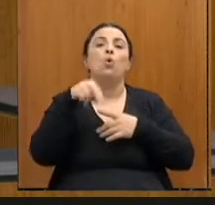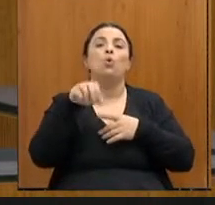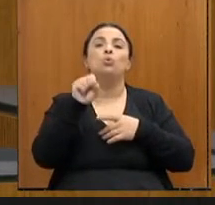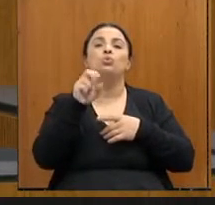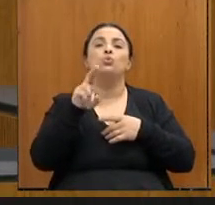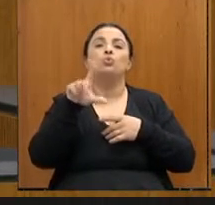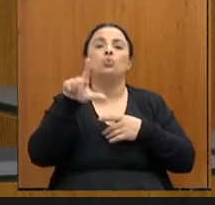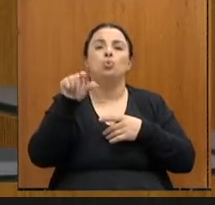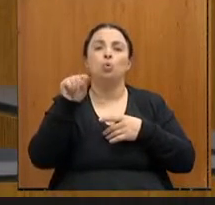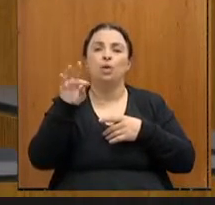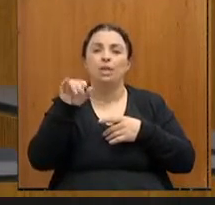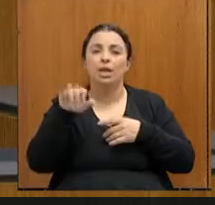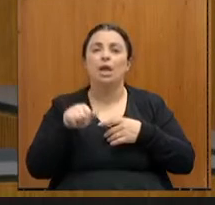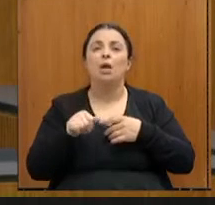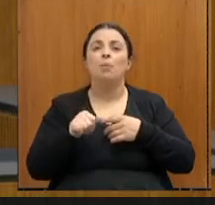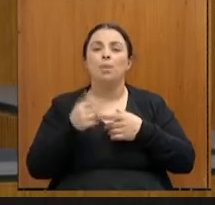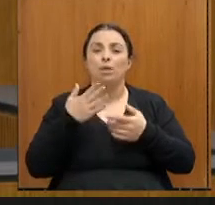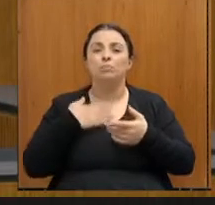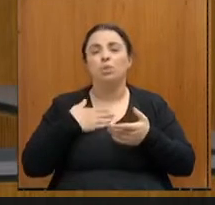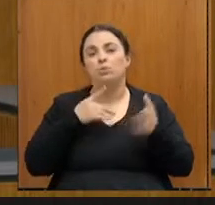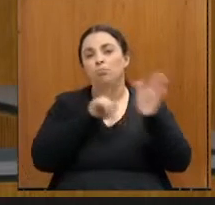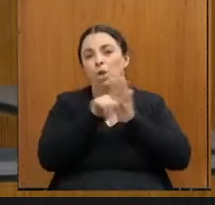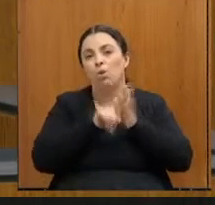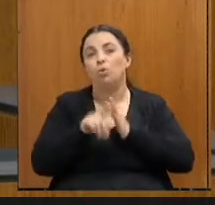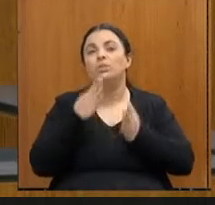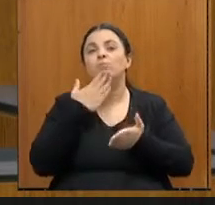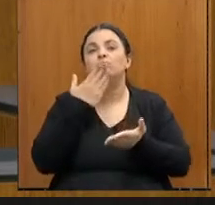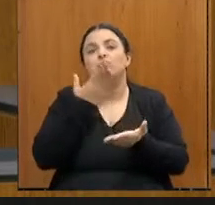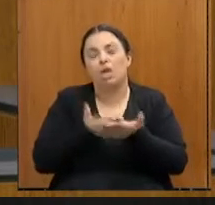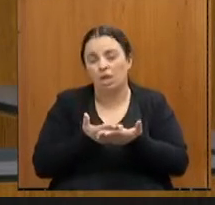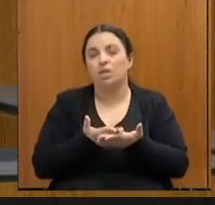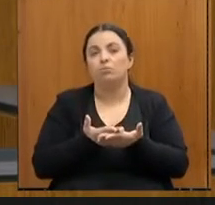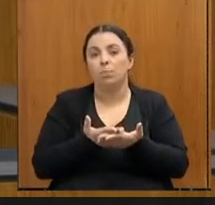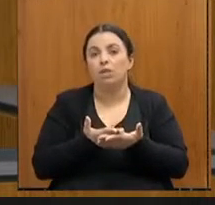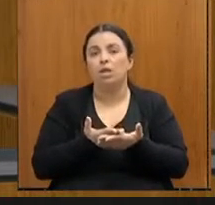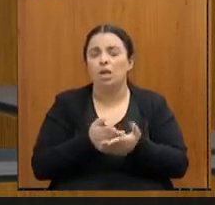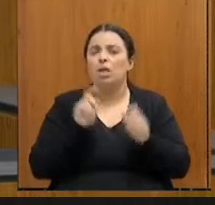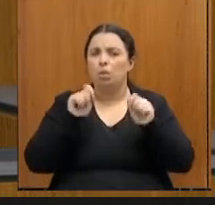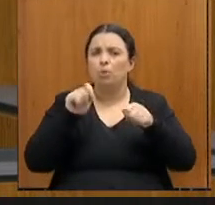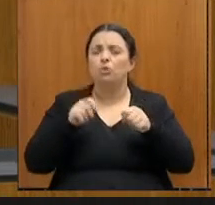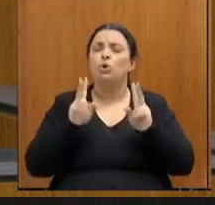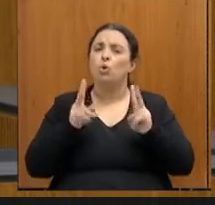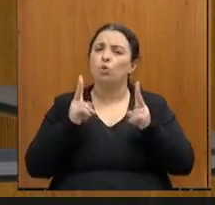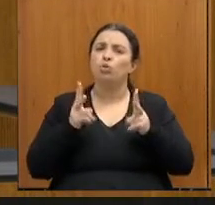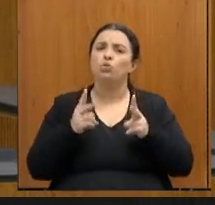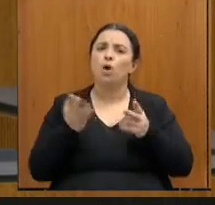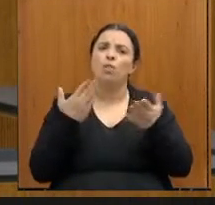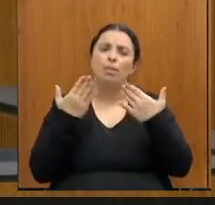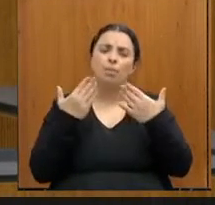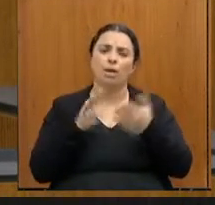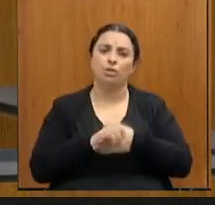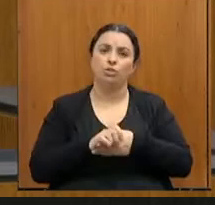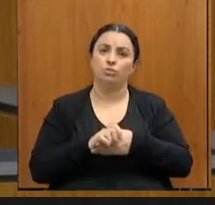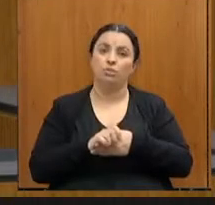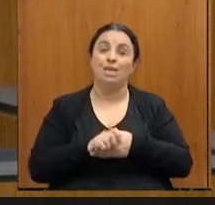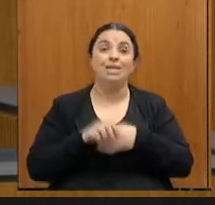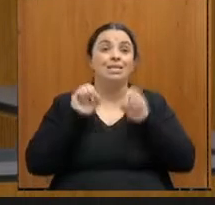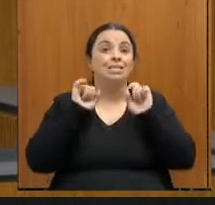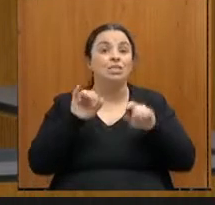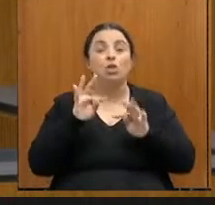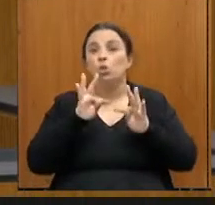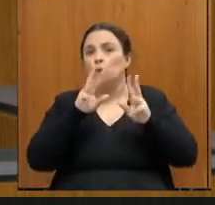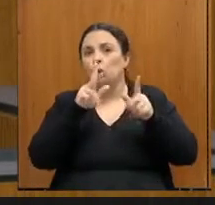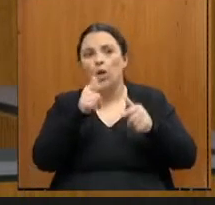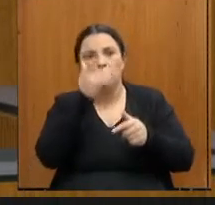em requerimentos para que a gente possa É pode ser continuar o debate e gente se todo mundo